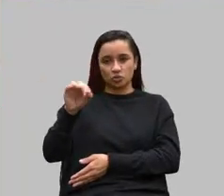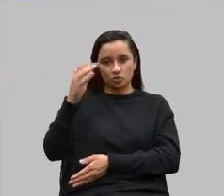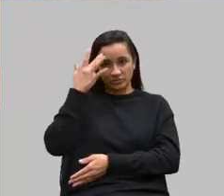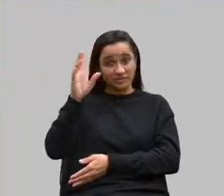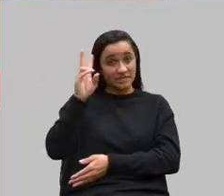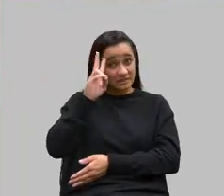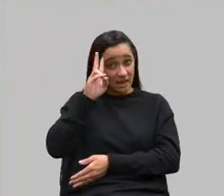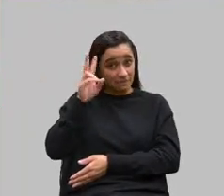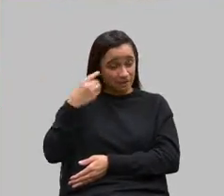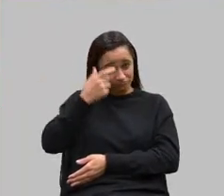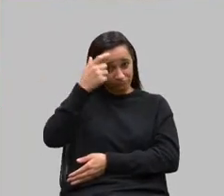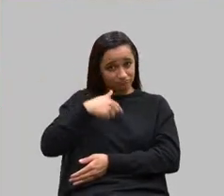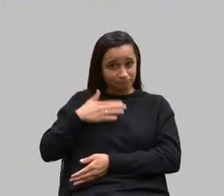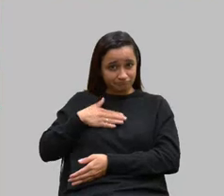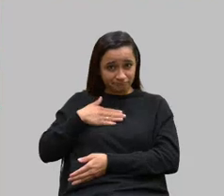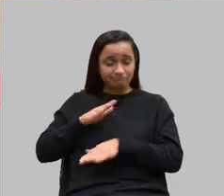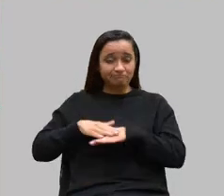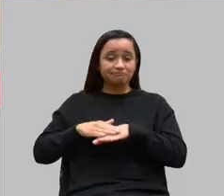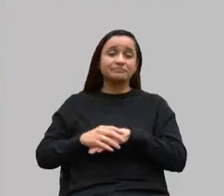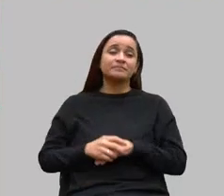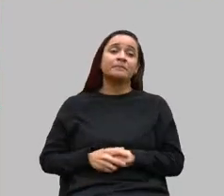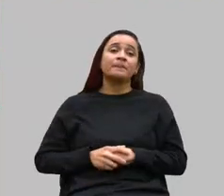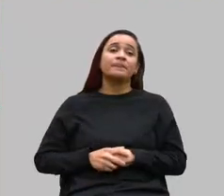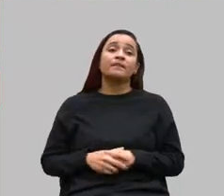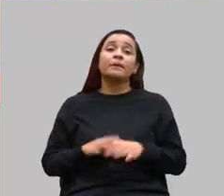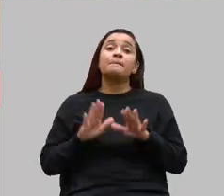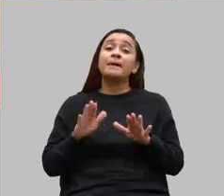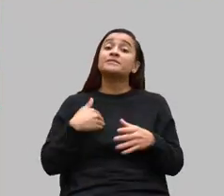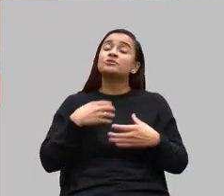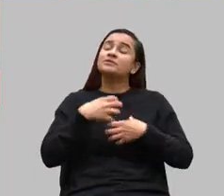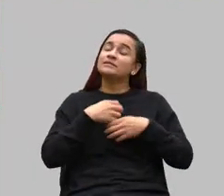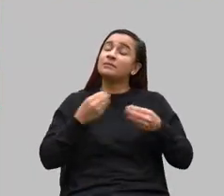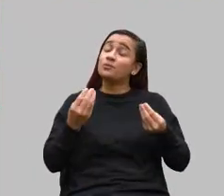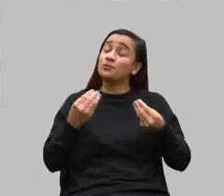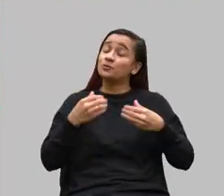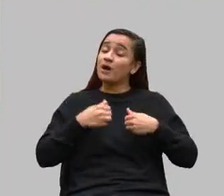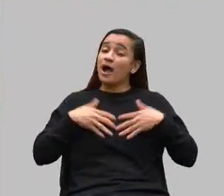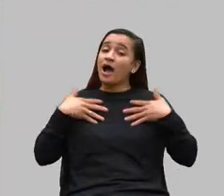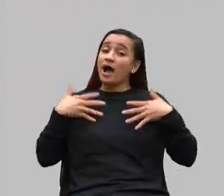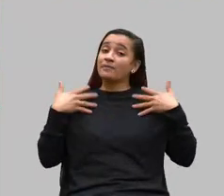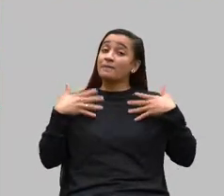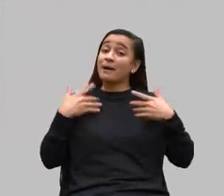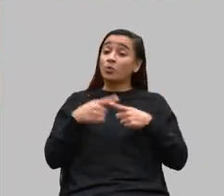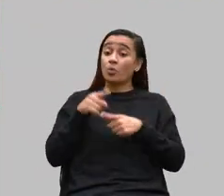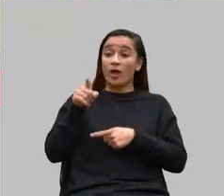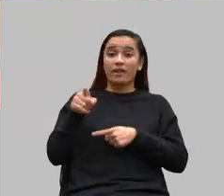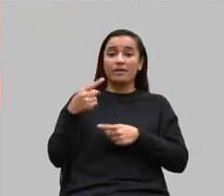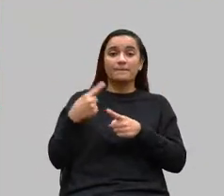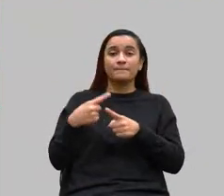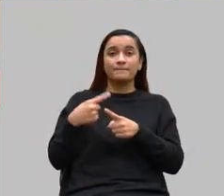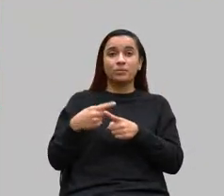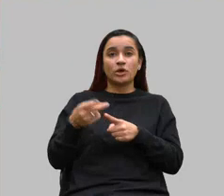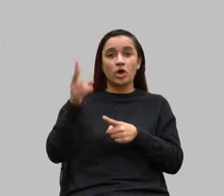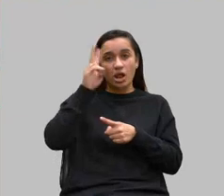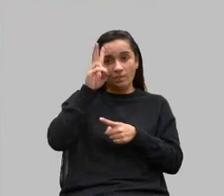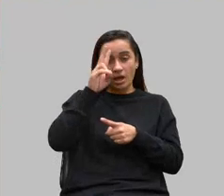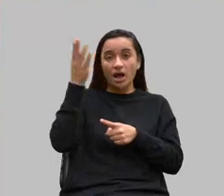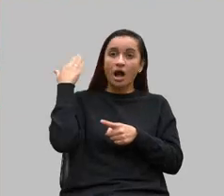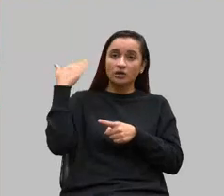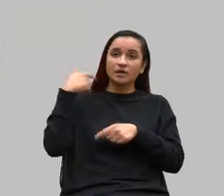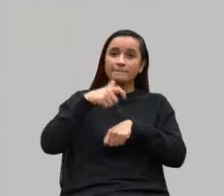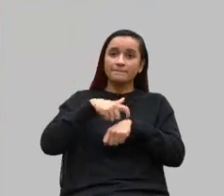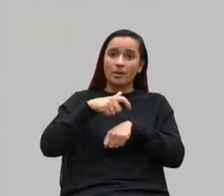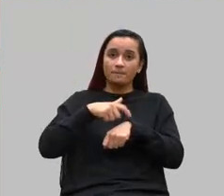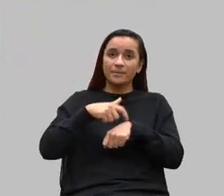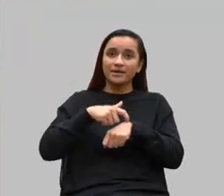figura mas eh eu fiquei muito entusiasmado com com ele porque naquele momento a